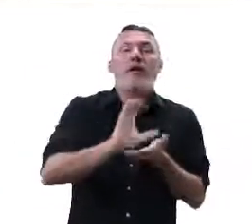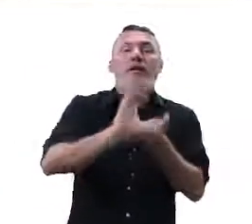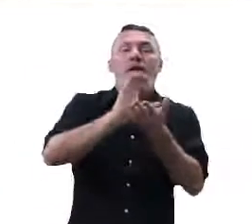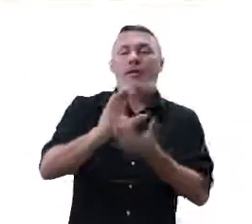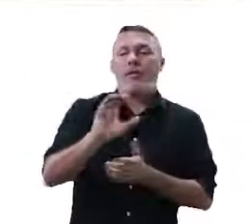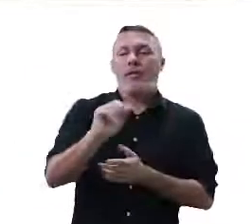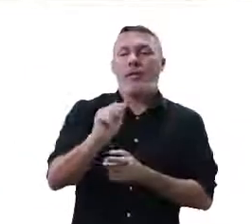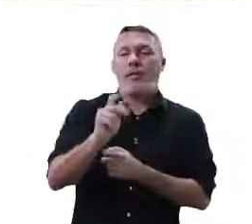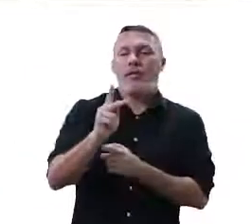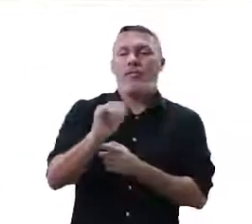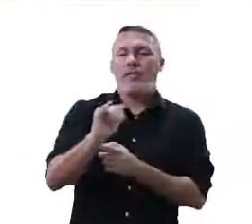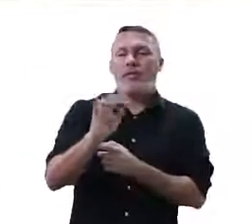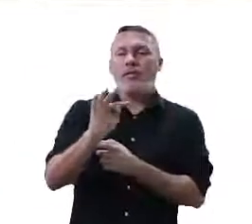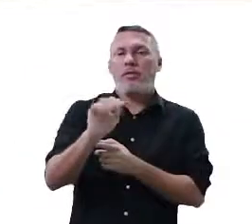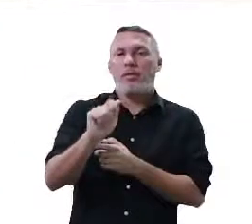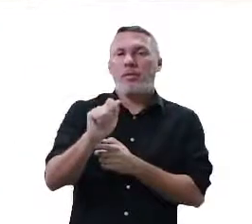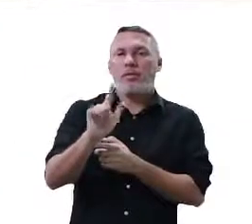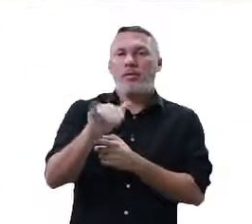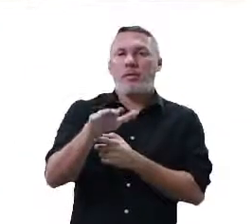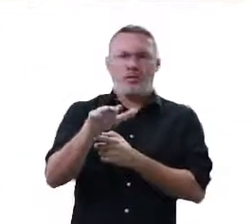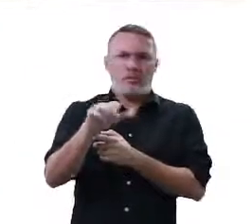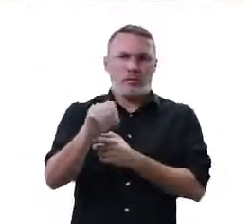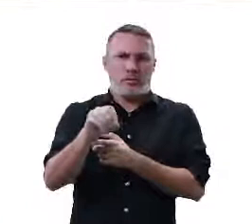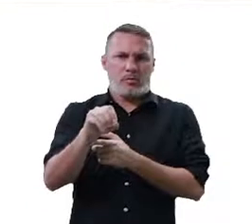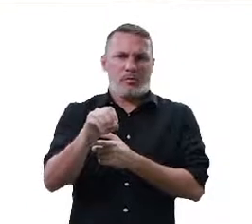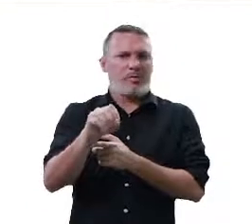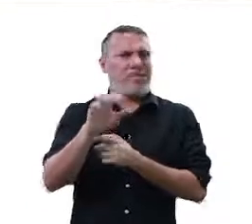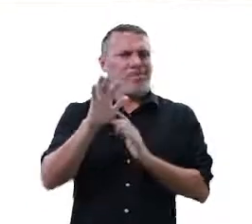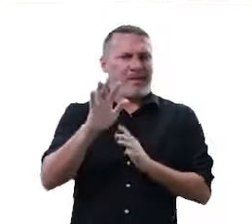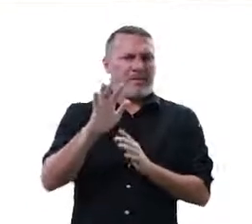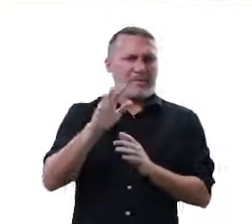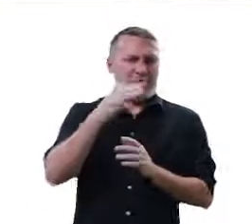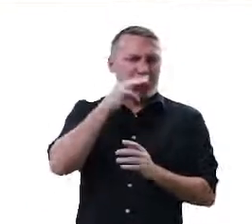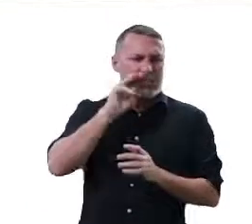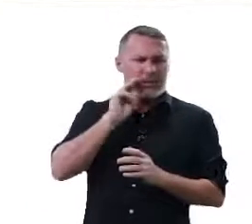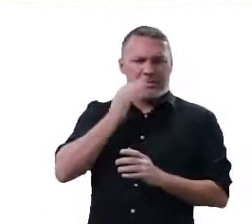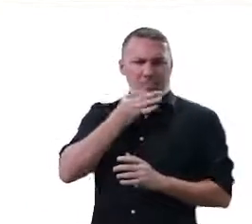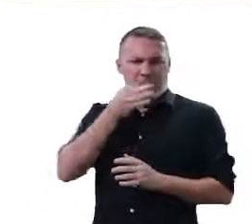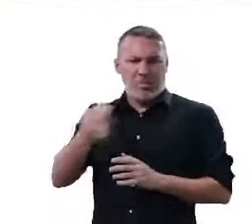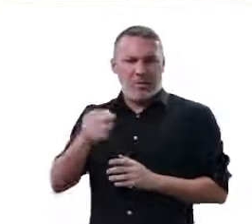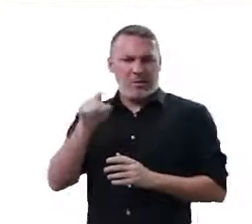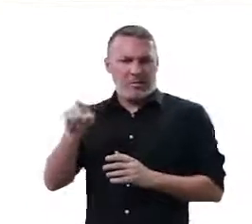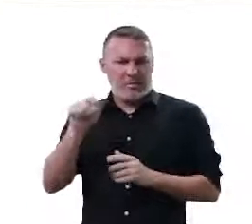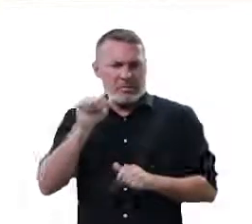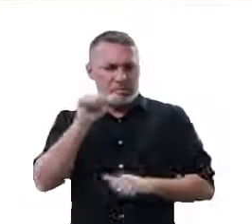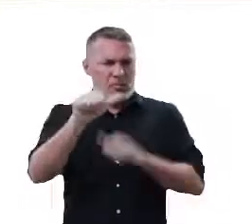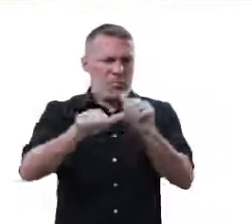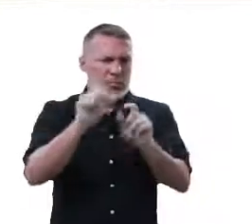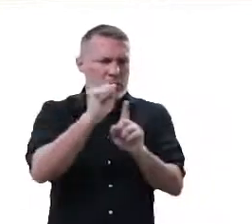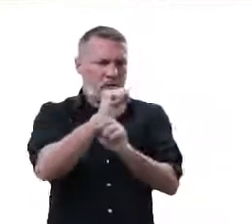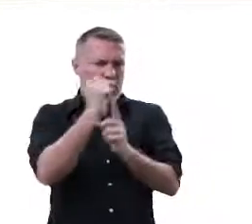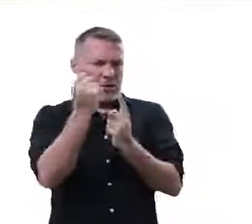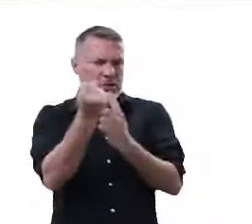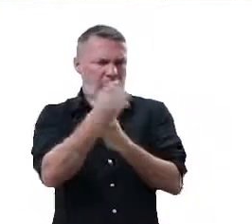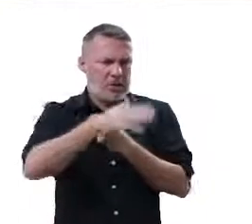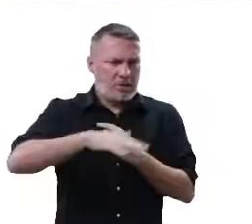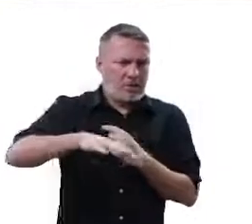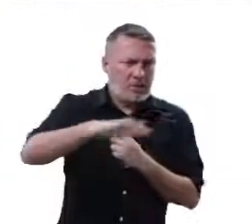gente fala, mas ele propunha a transformação da sociedade capitalista para socialista, depois